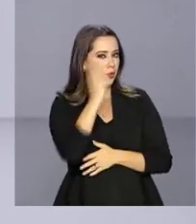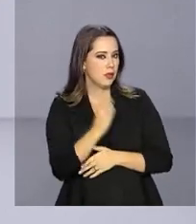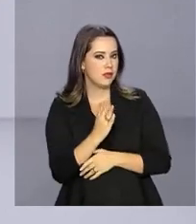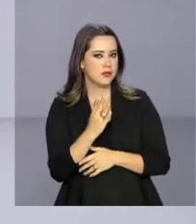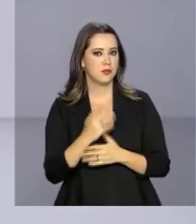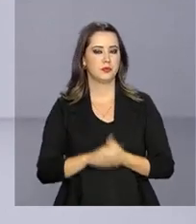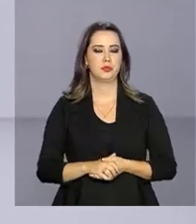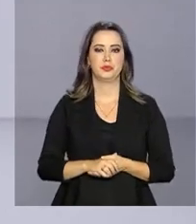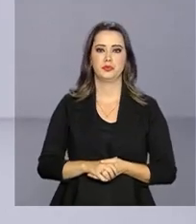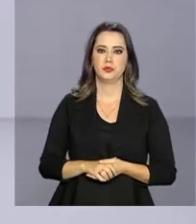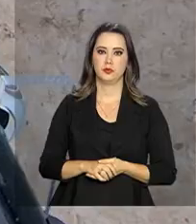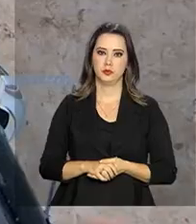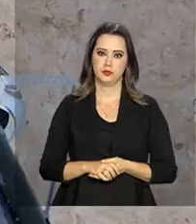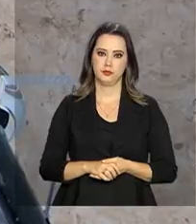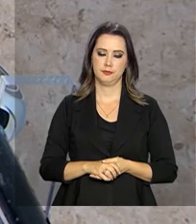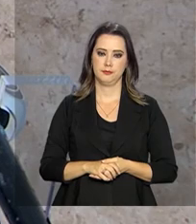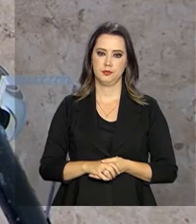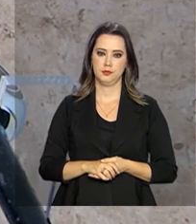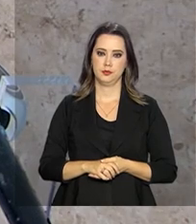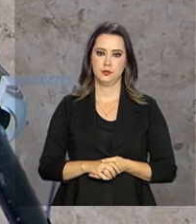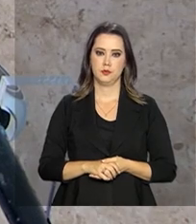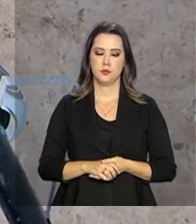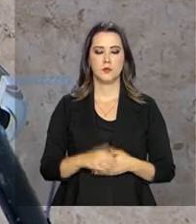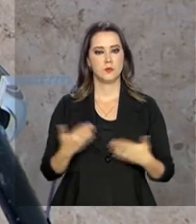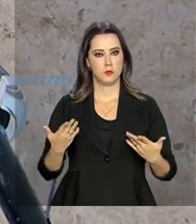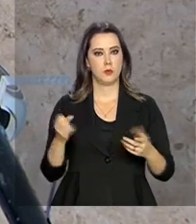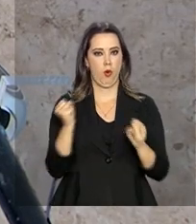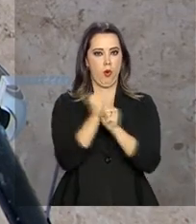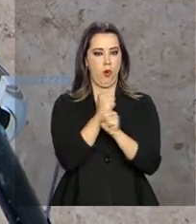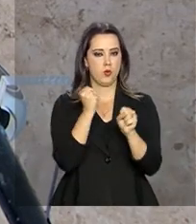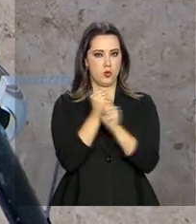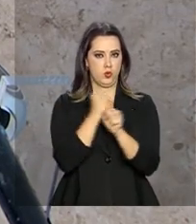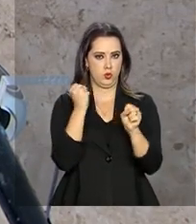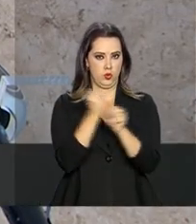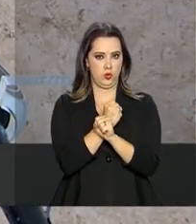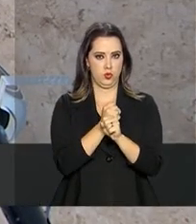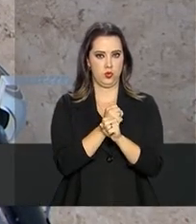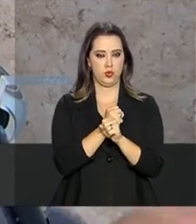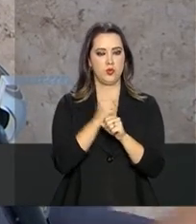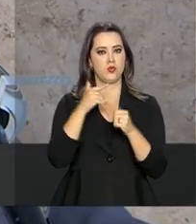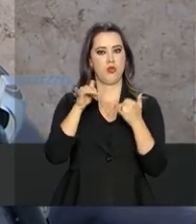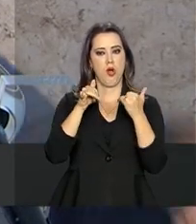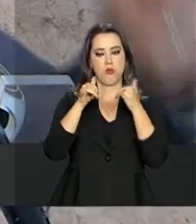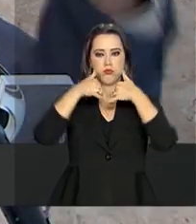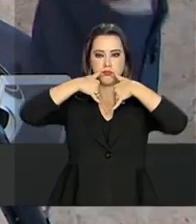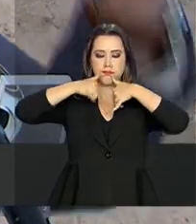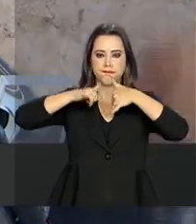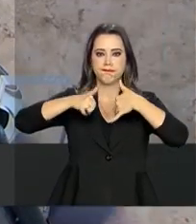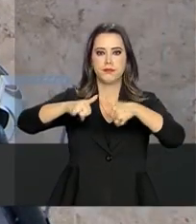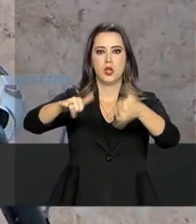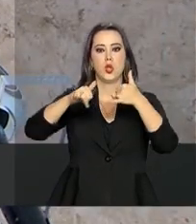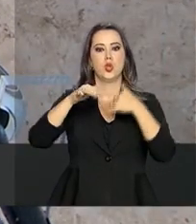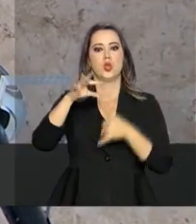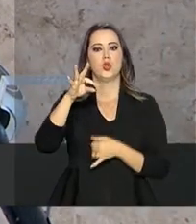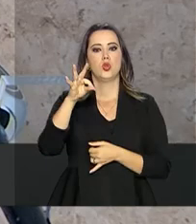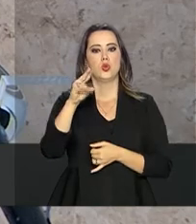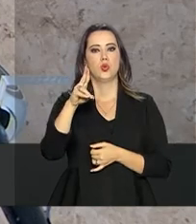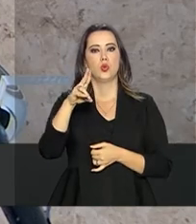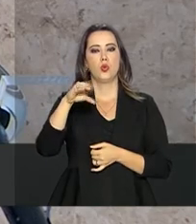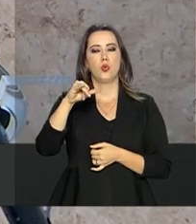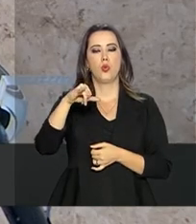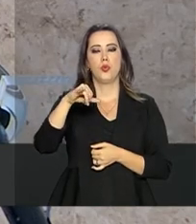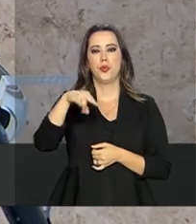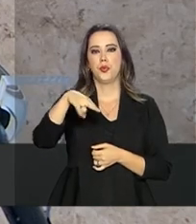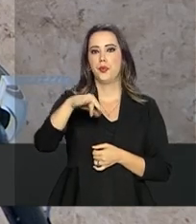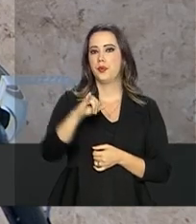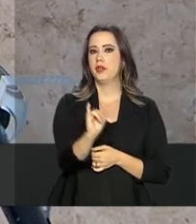nacional a construção do chamado linhão de tucuruí já resolveu o problema tentar